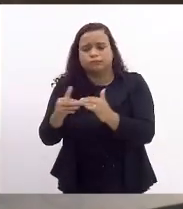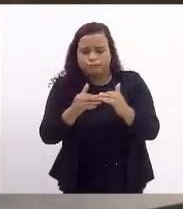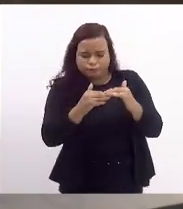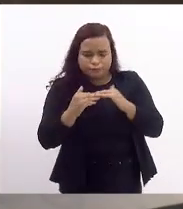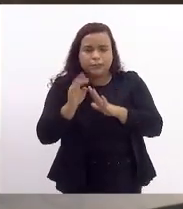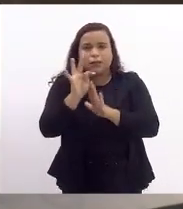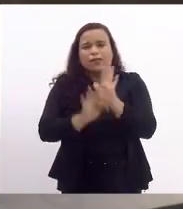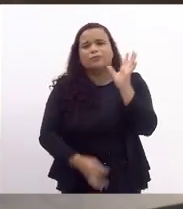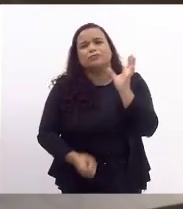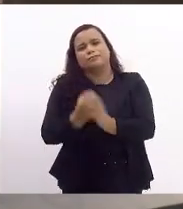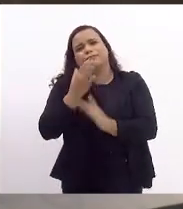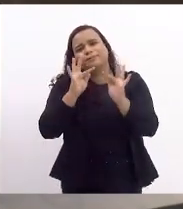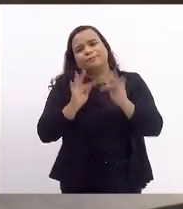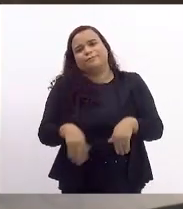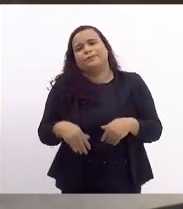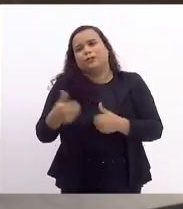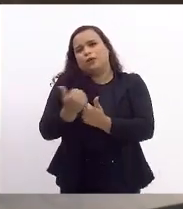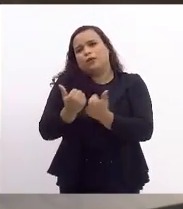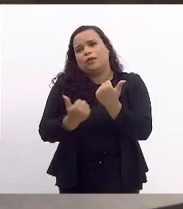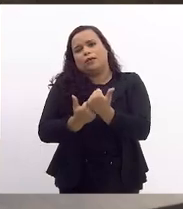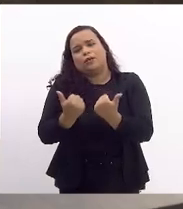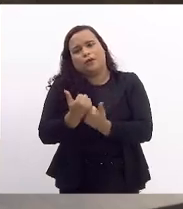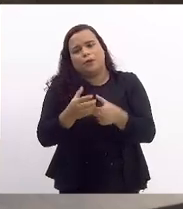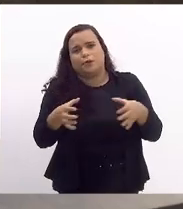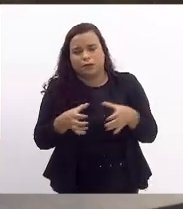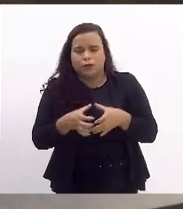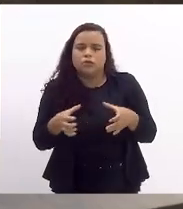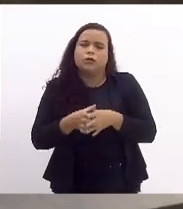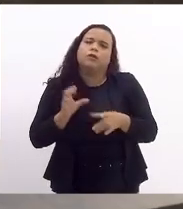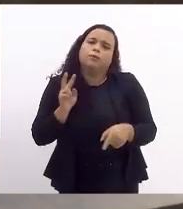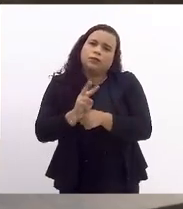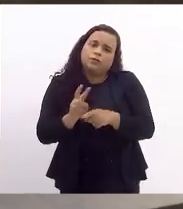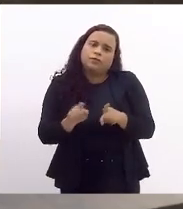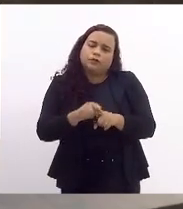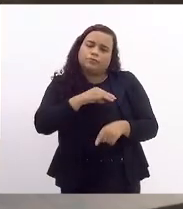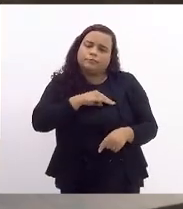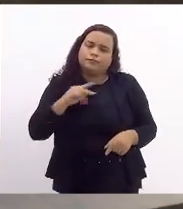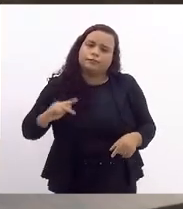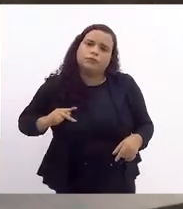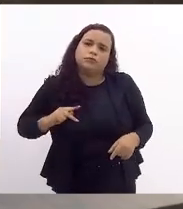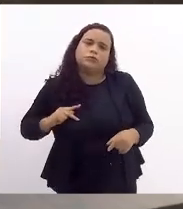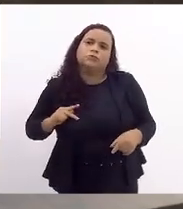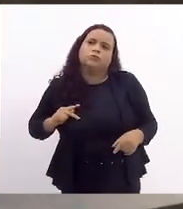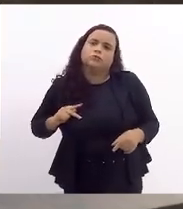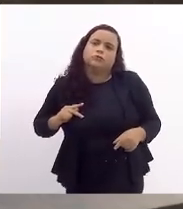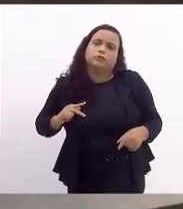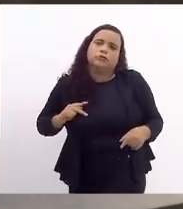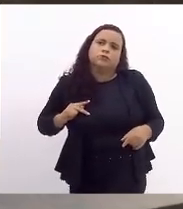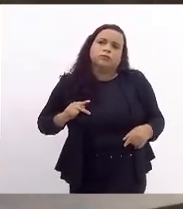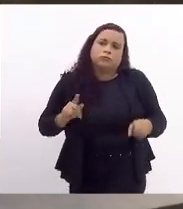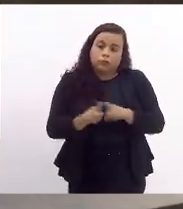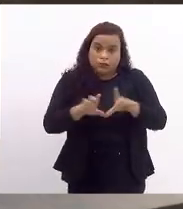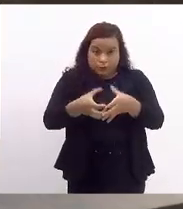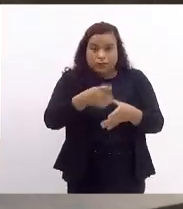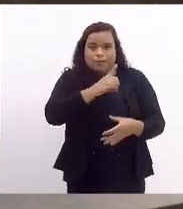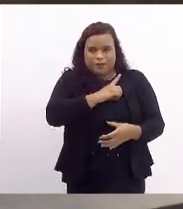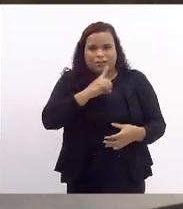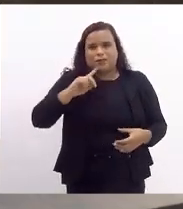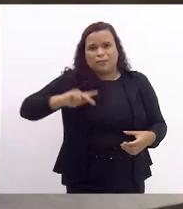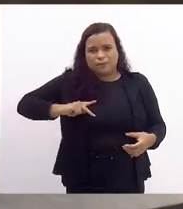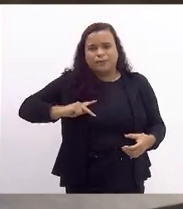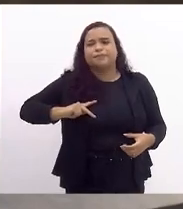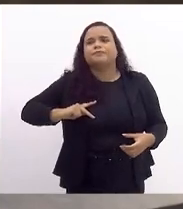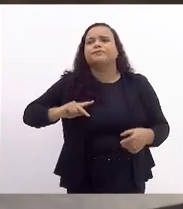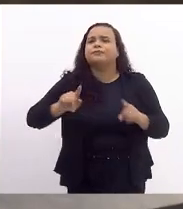com a colaboração da toda equipe da Defensoria do Ministério Público ainda que não estivéssemos aqui